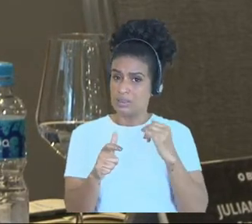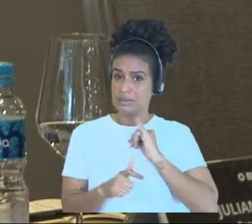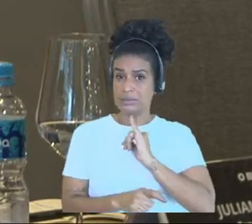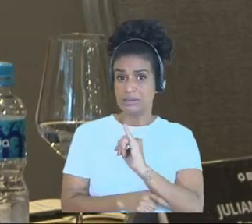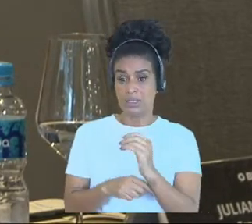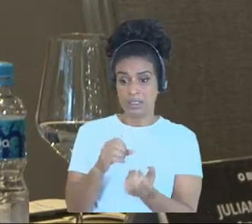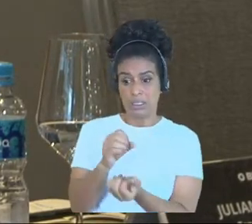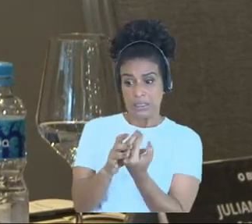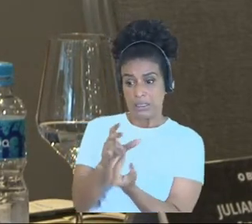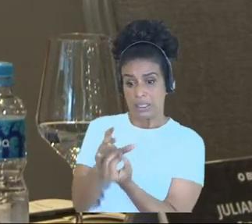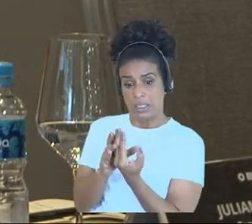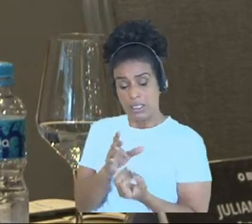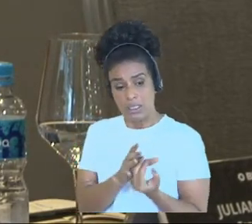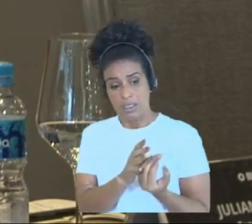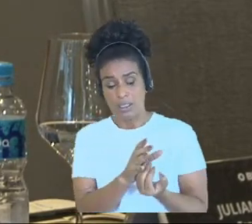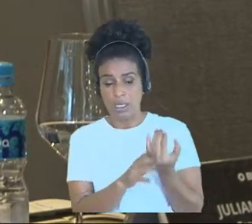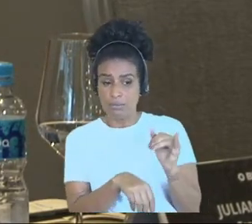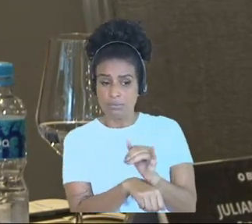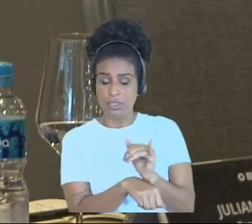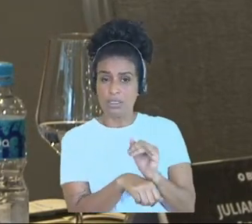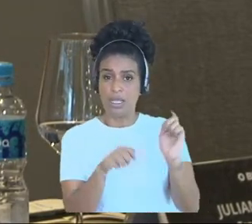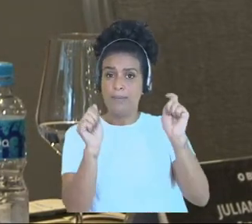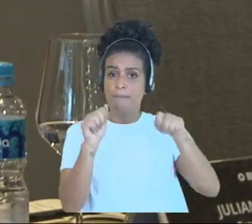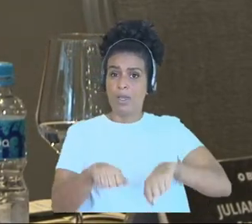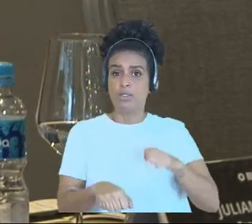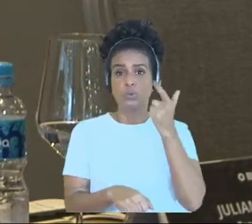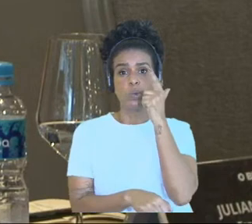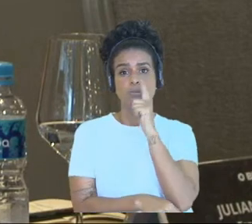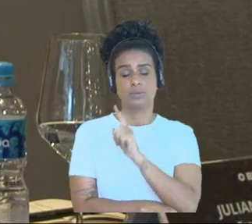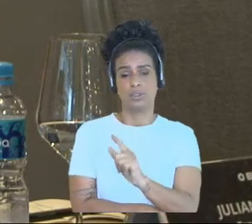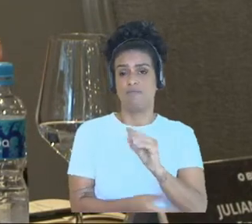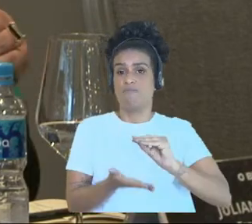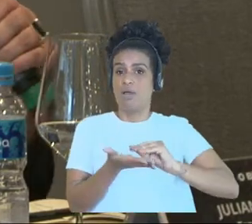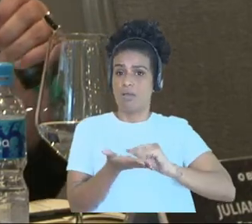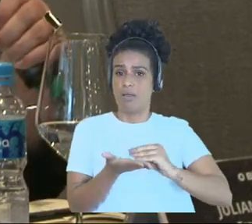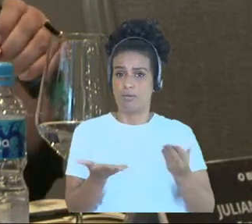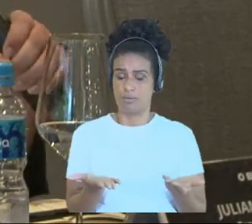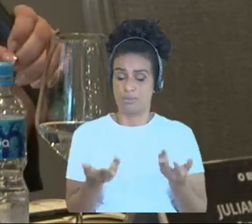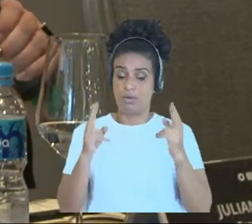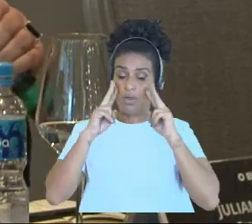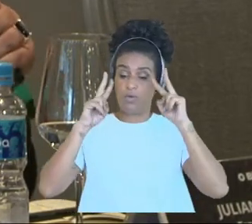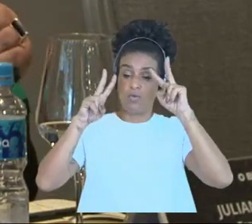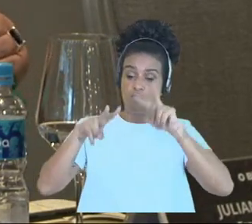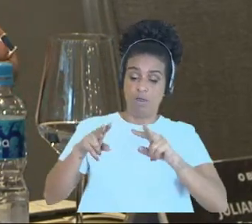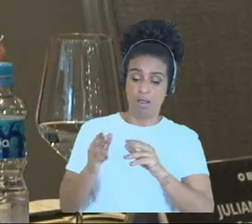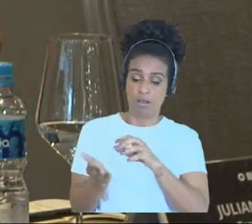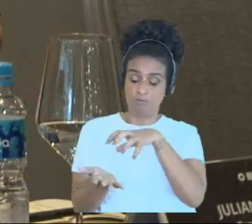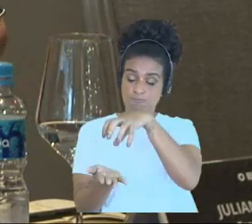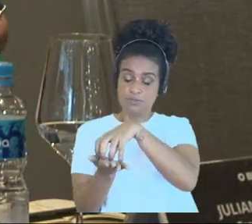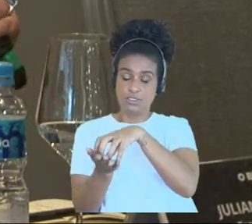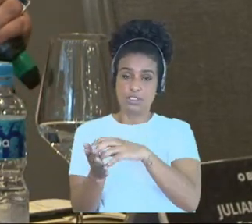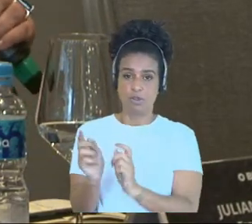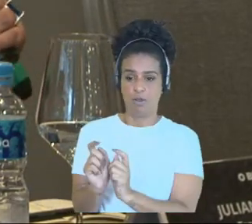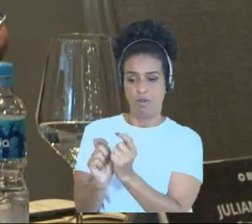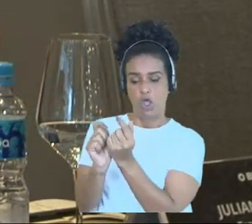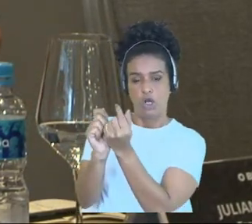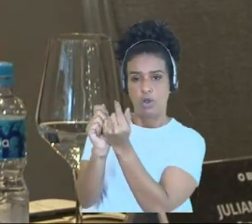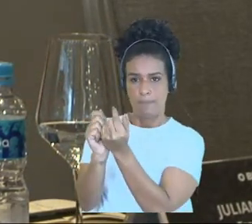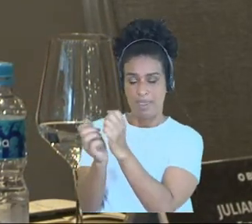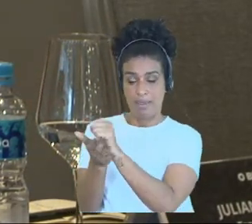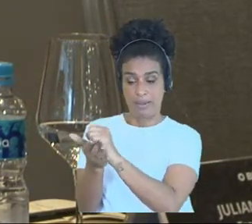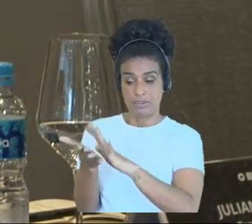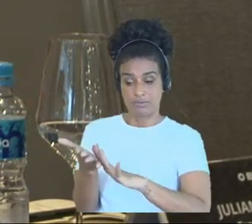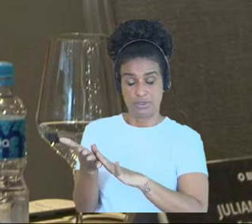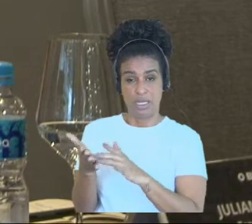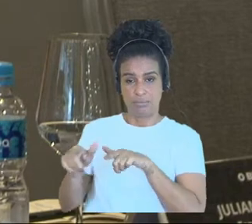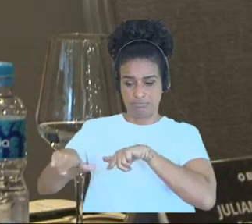não está criando as bases para isso. Então, essa é a perspectiva da economia, né, da atividade. Do lado da